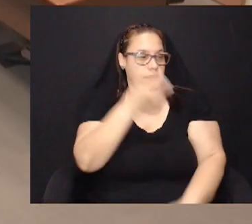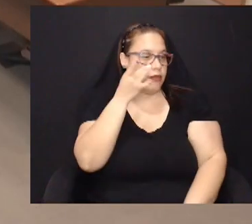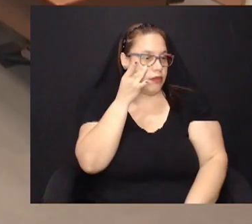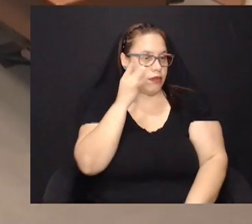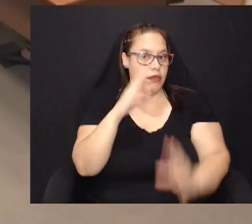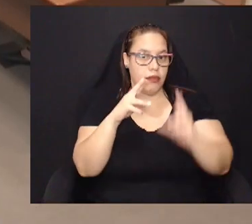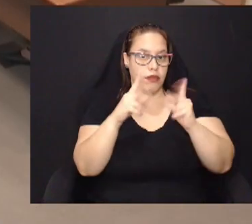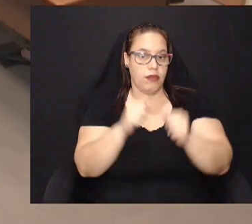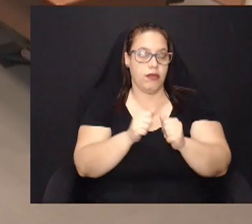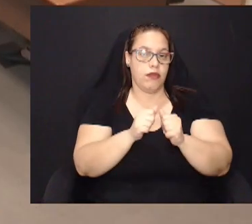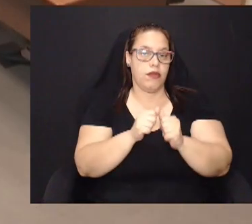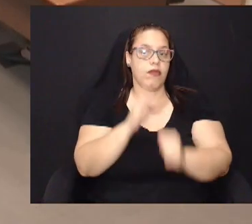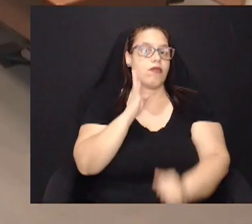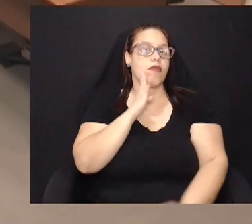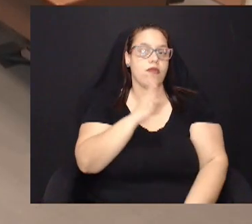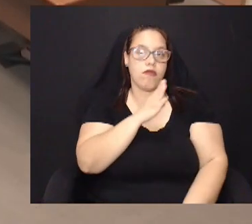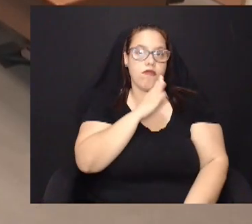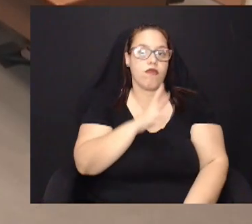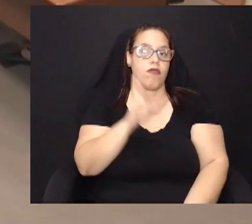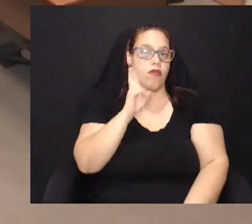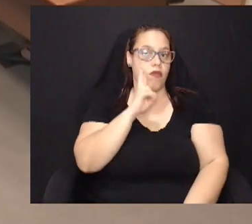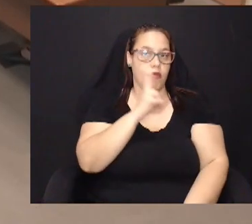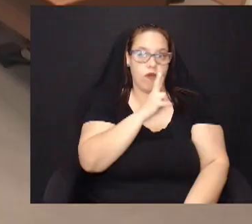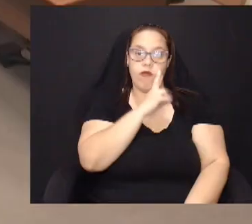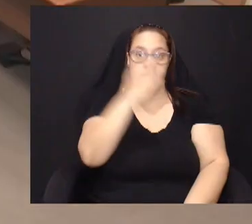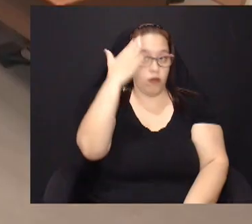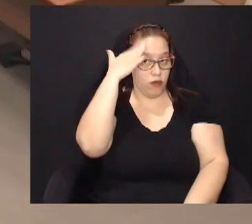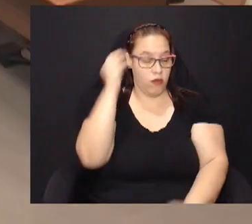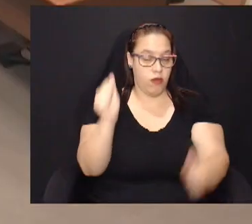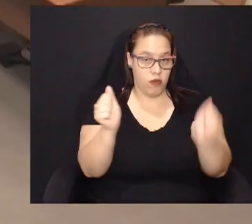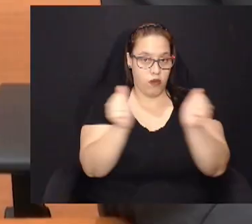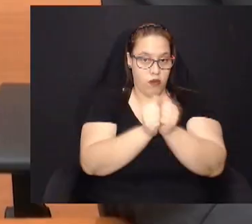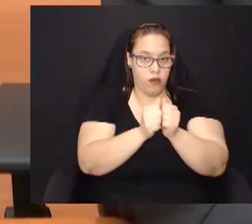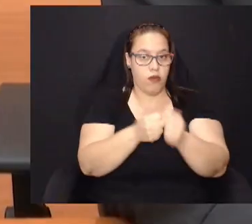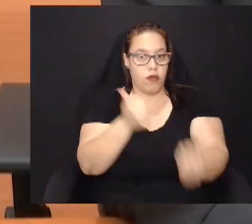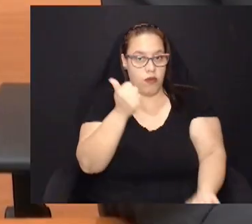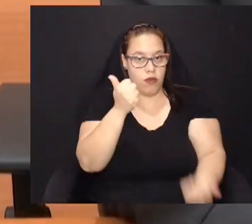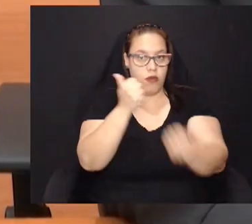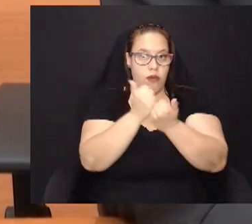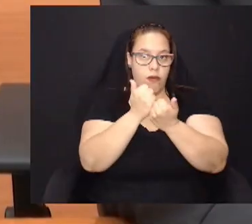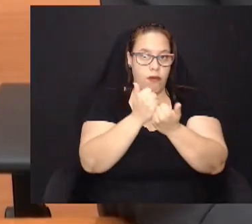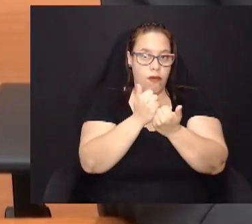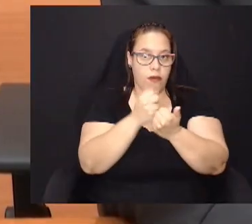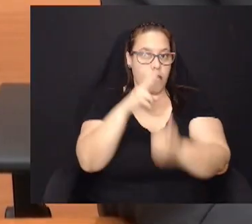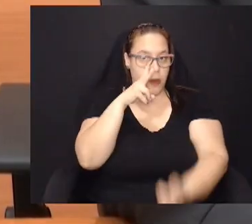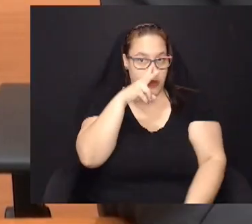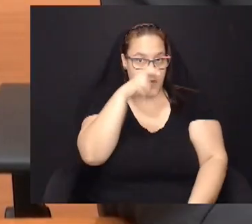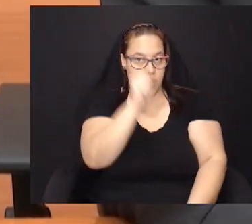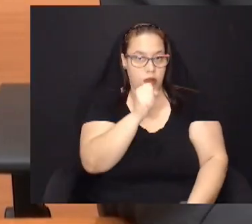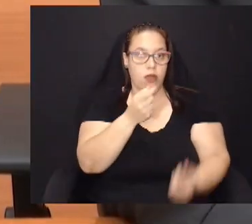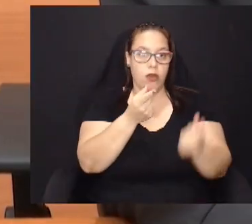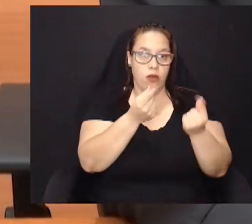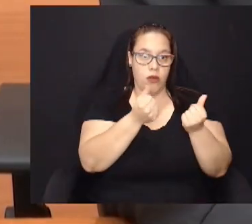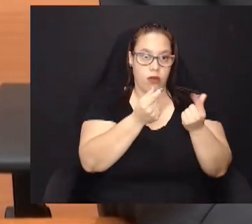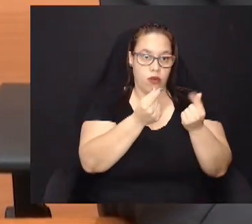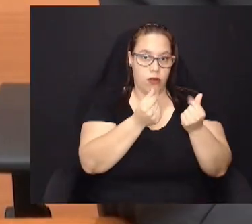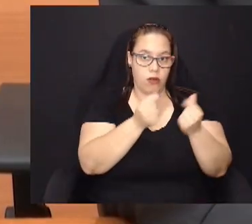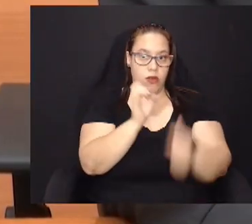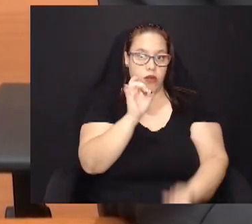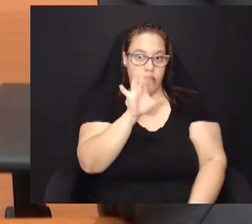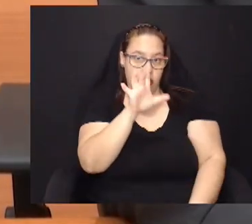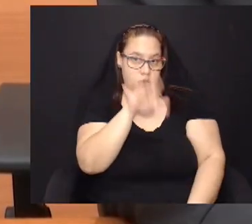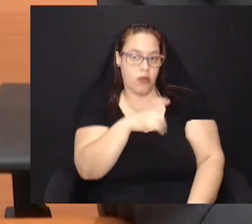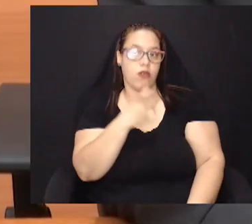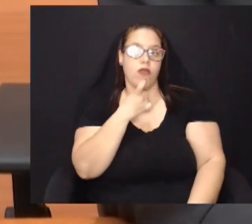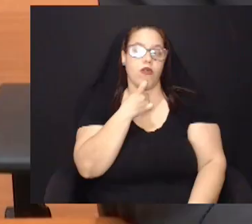bar e restaurante. A gente sabe da união e do nosso setor, da força que a gente representa para a economia, não só na cidade de